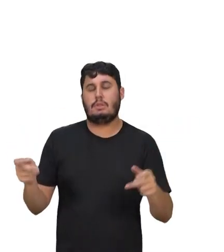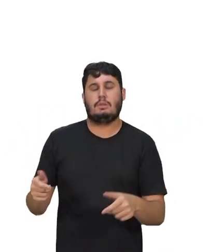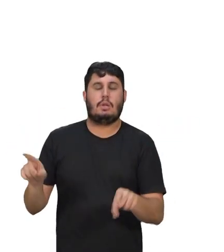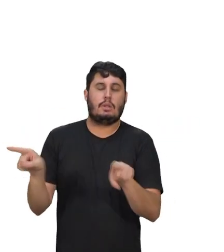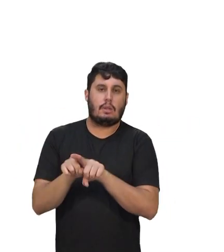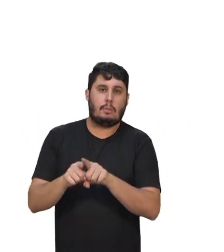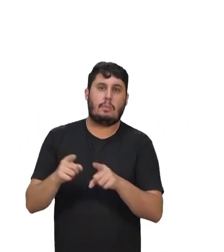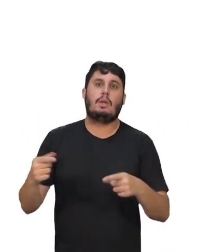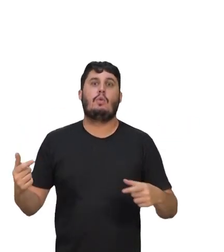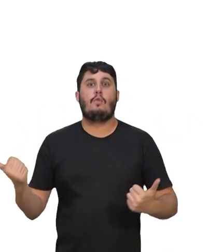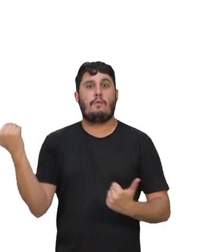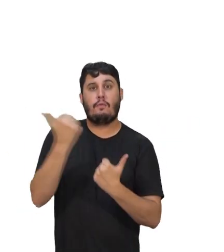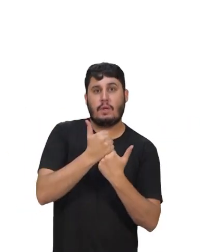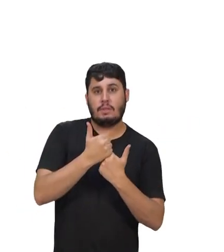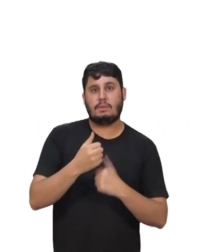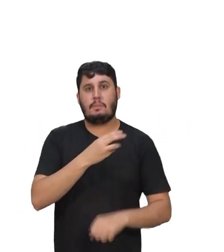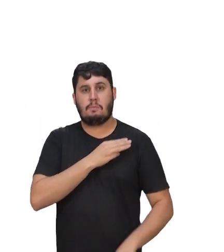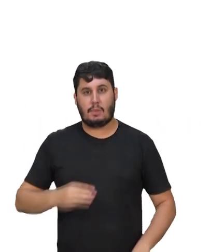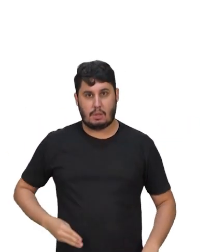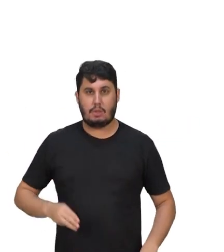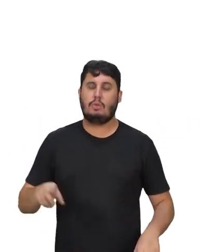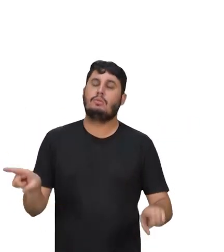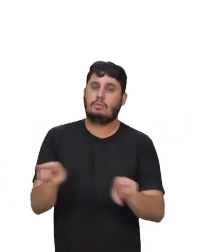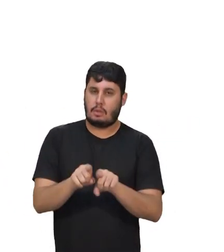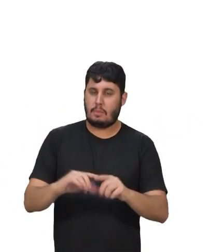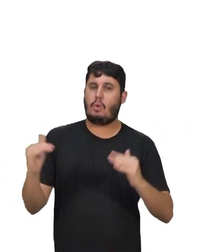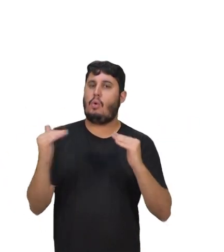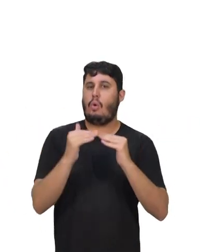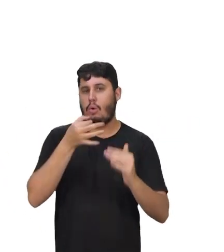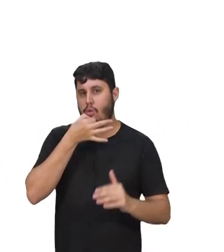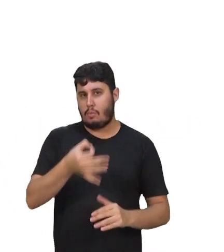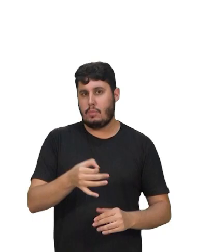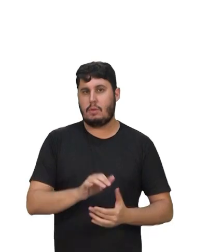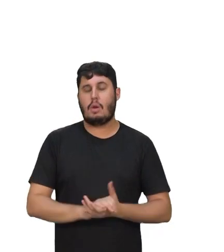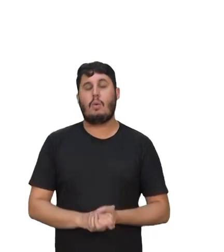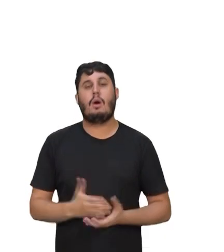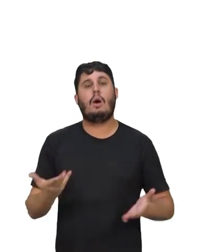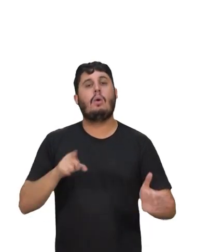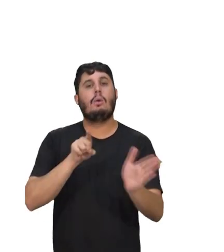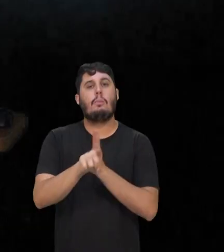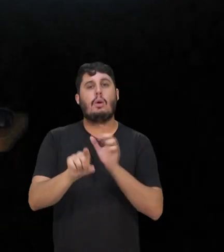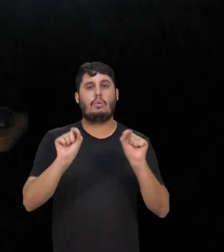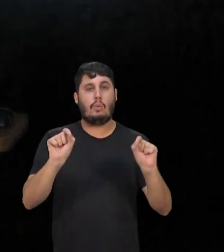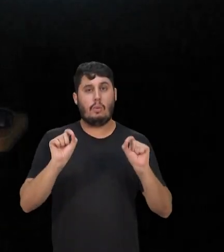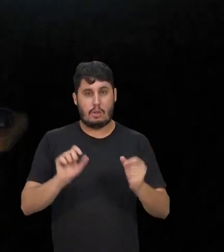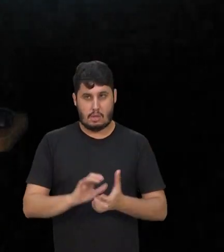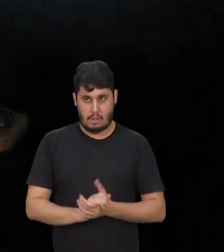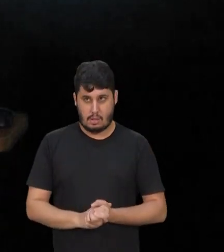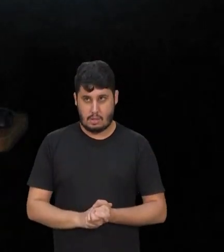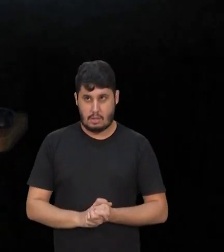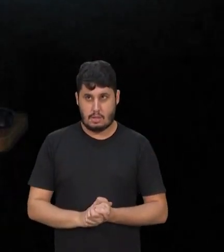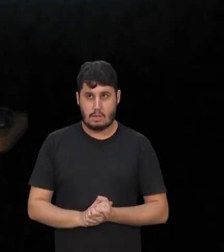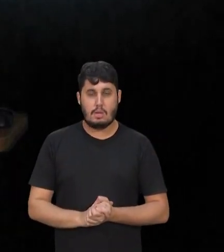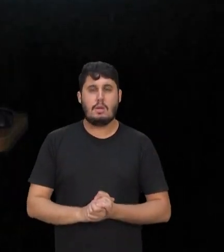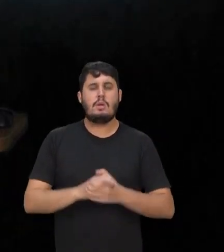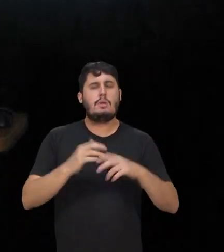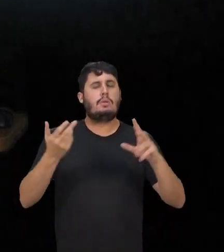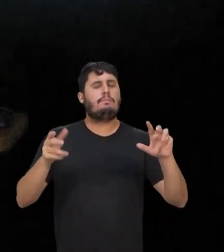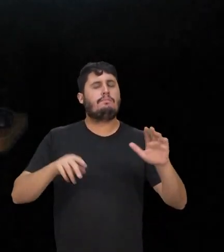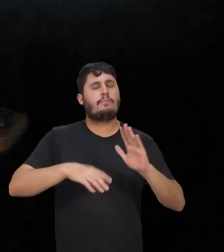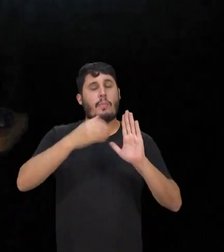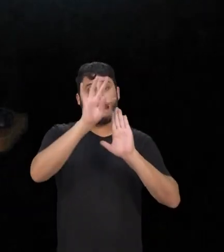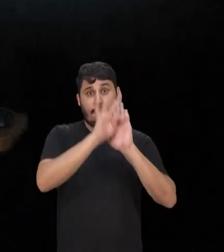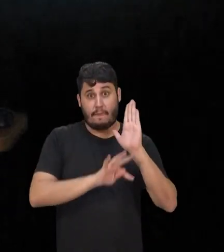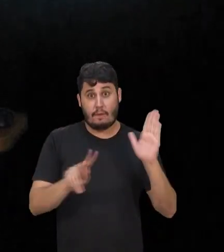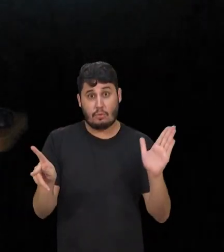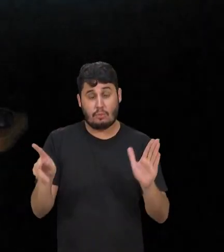vice-ministro Roca Rey. E aí a gente vai agora para a questão. A questão diz o seguinte: a reportagem do jornal espanhol